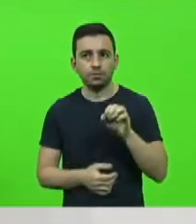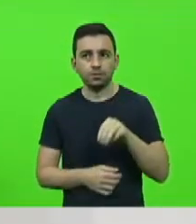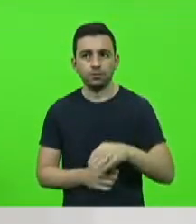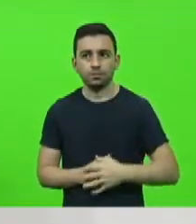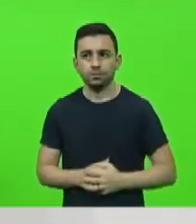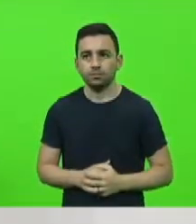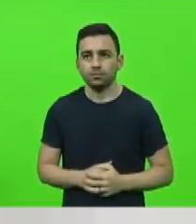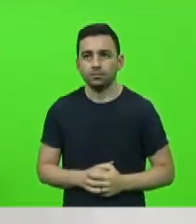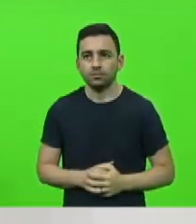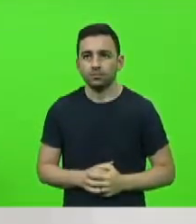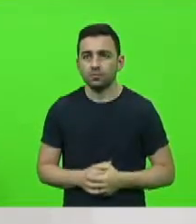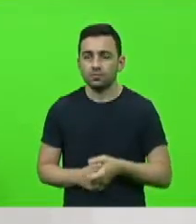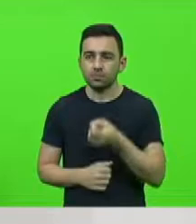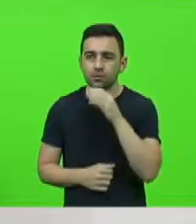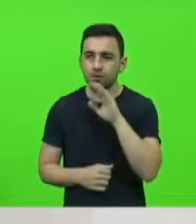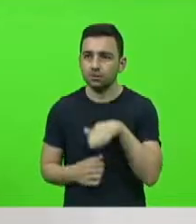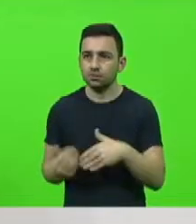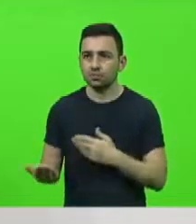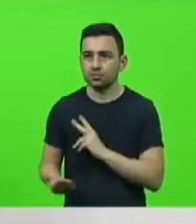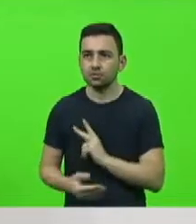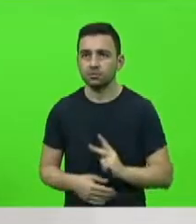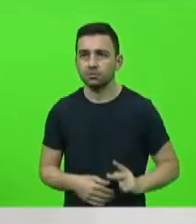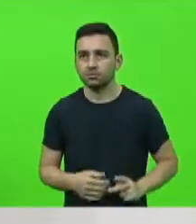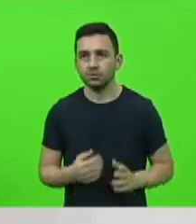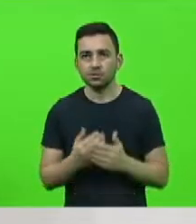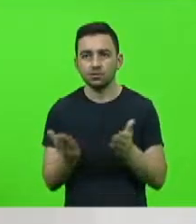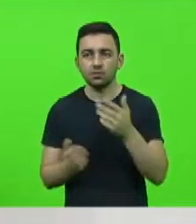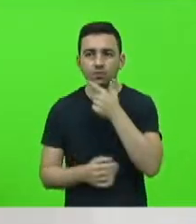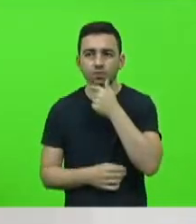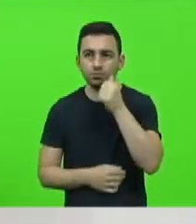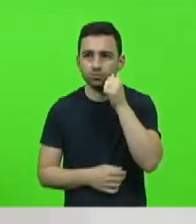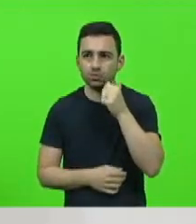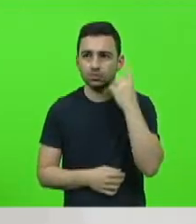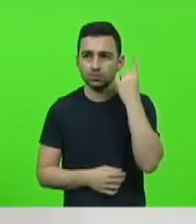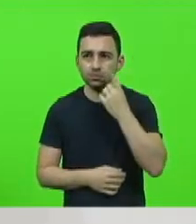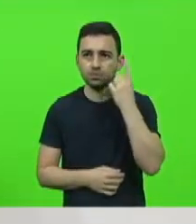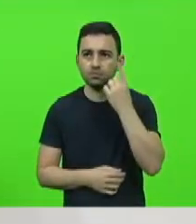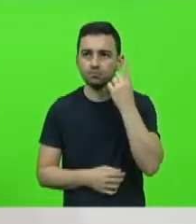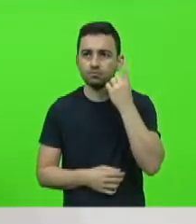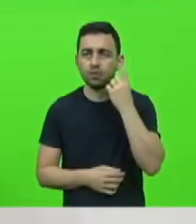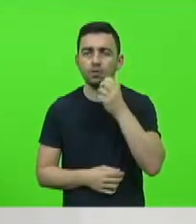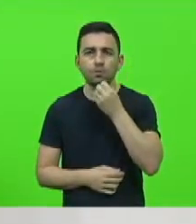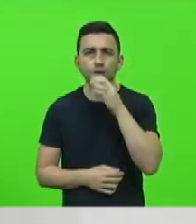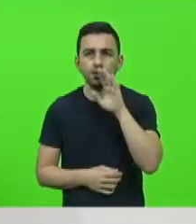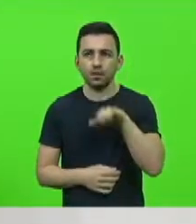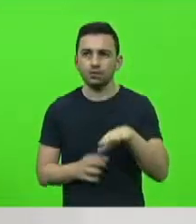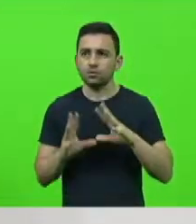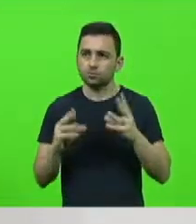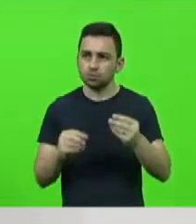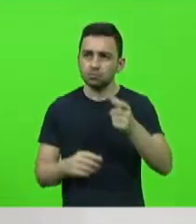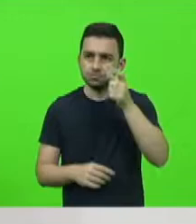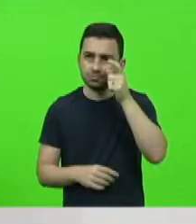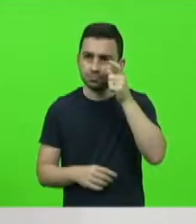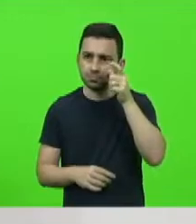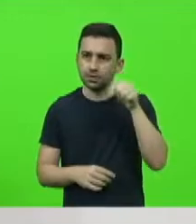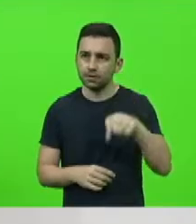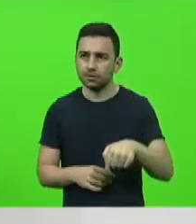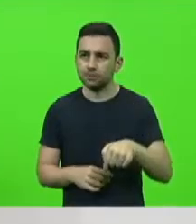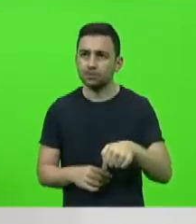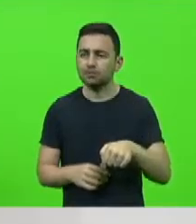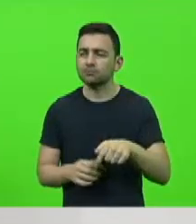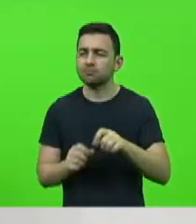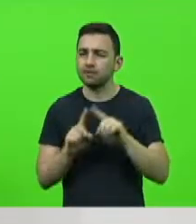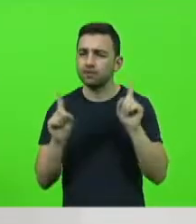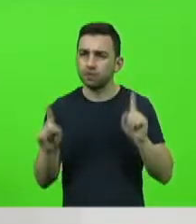Nossa boa tarde, senhor presidente, senhores e senhoras deputados, deputadas. Boa tarde a todo o público que nos prestigia nesta casa, servidores, a todos que